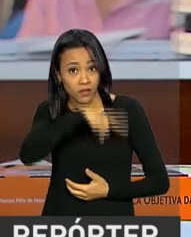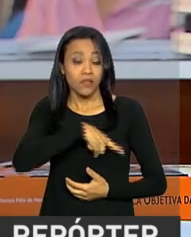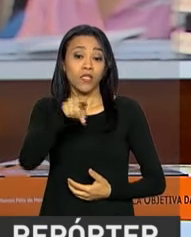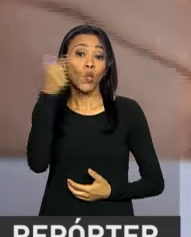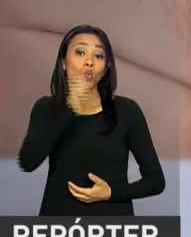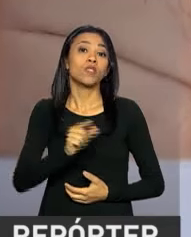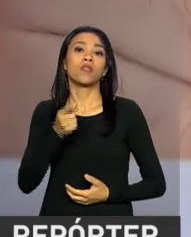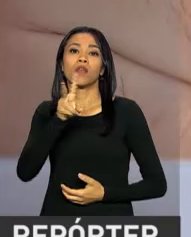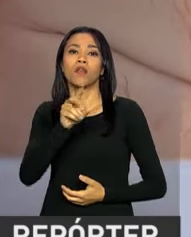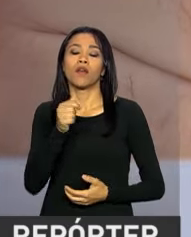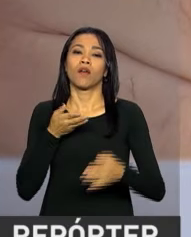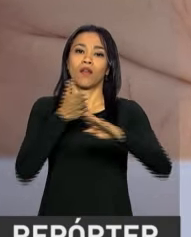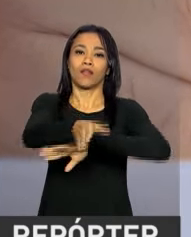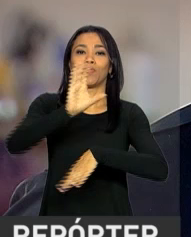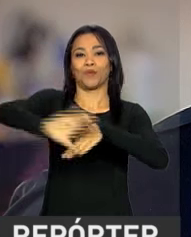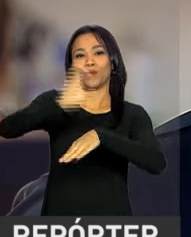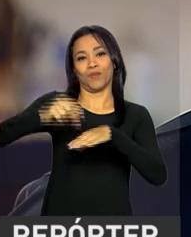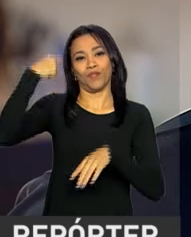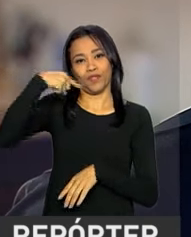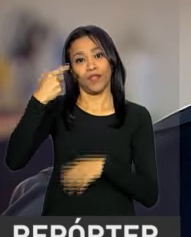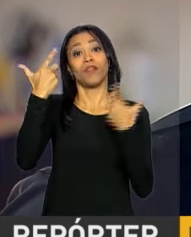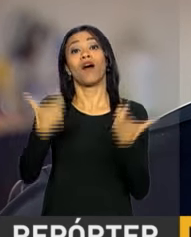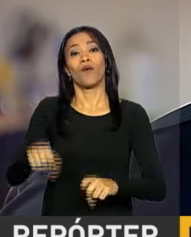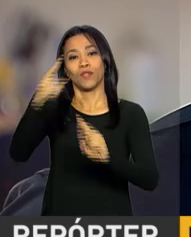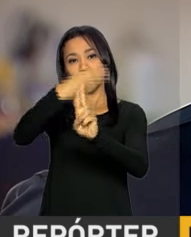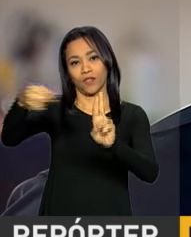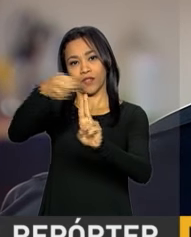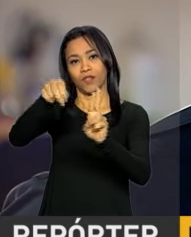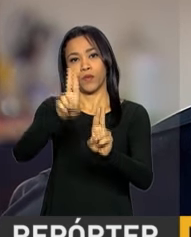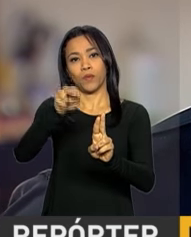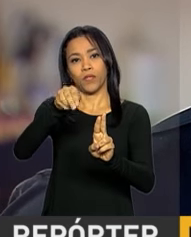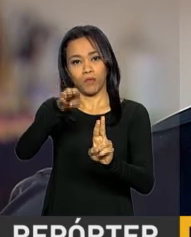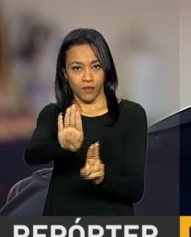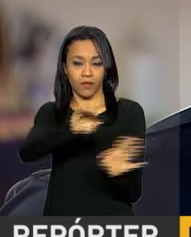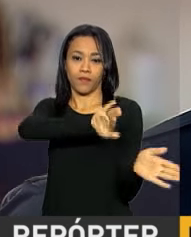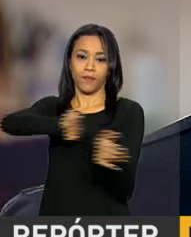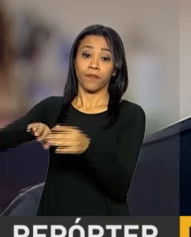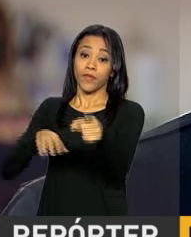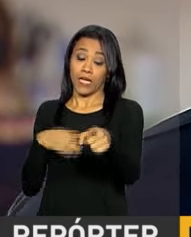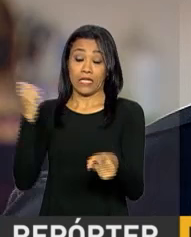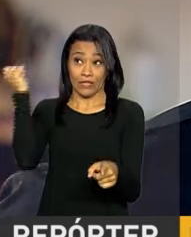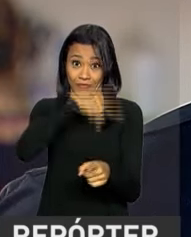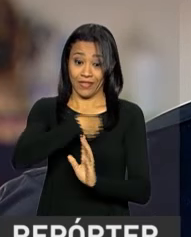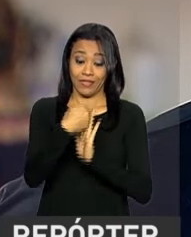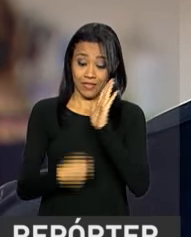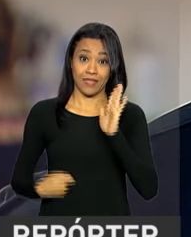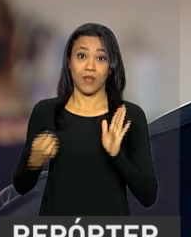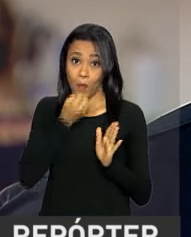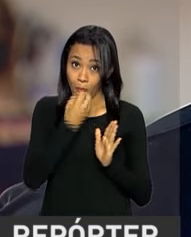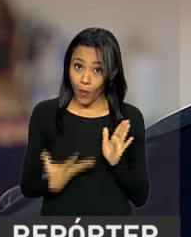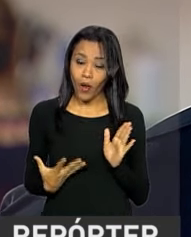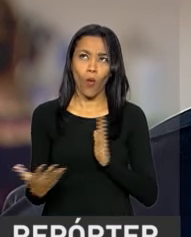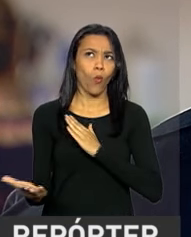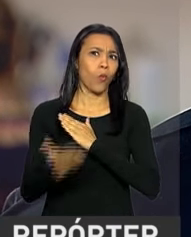curso de direito na Universidade de Brasília o número de pessoas que T dificuldade em redação é grande não é pouco então saber fazer uma boa redação já